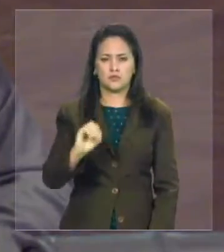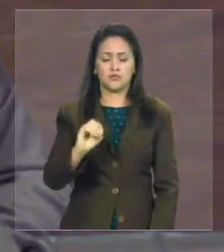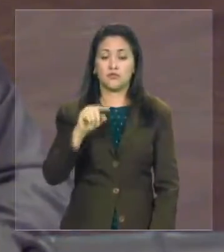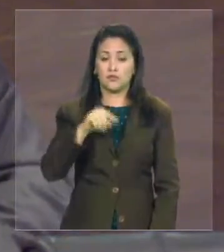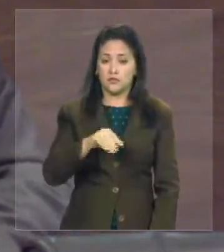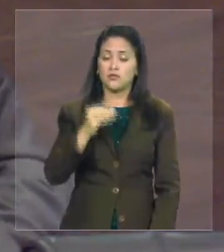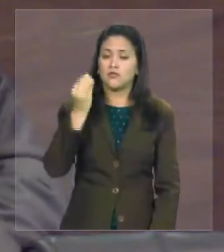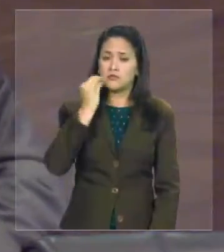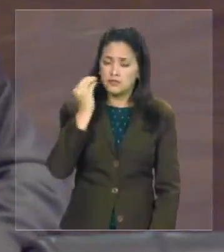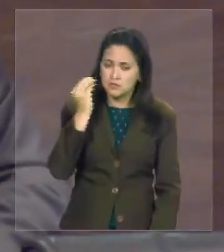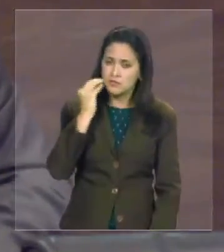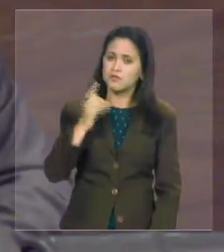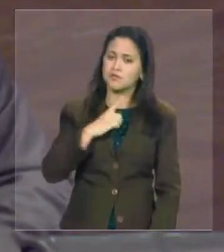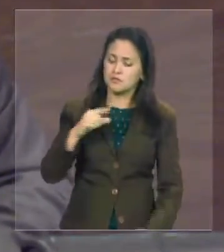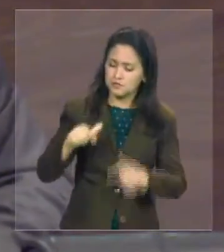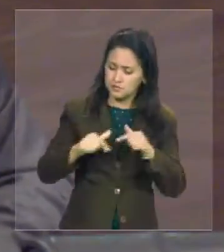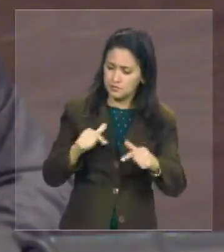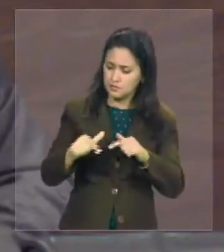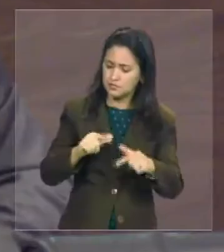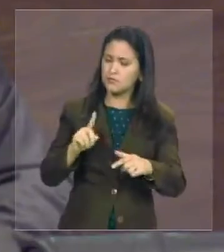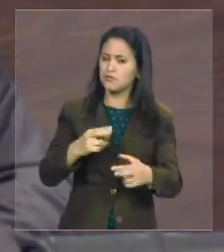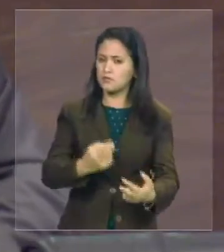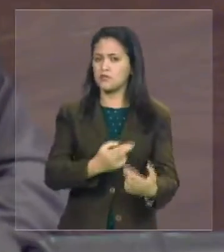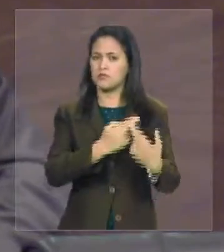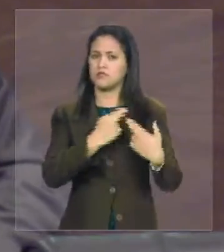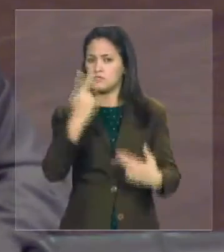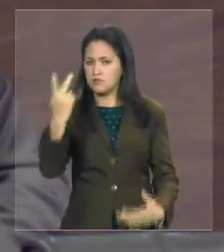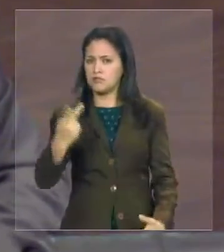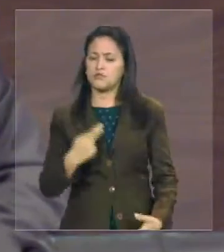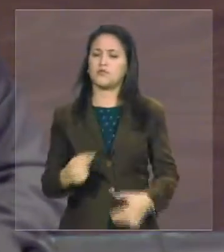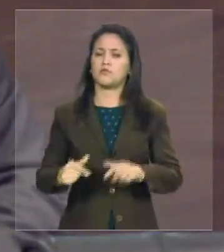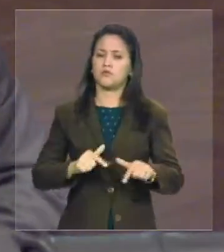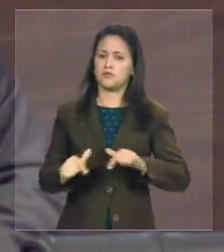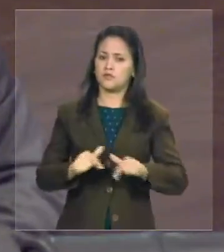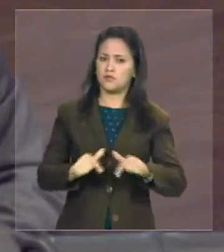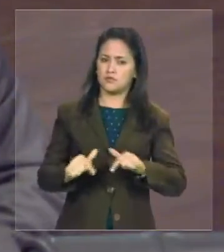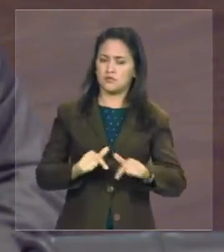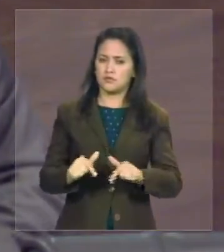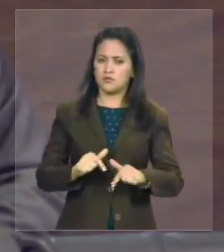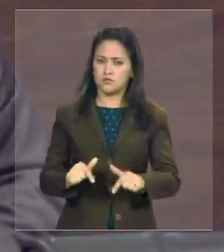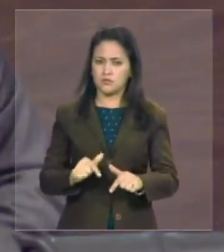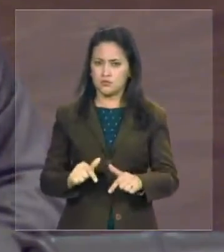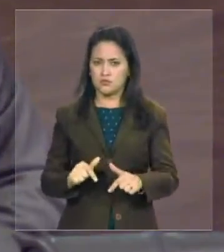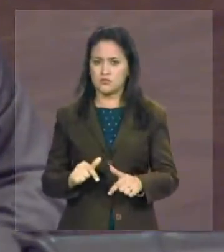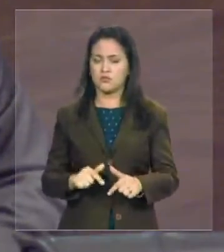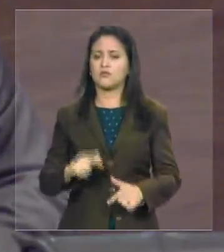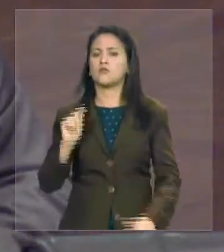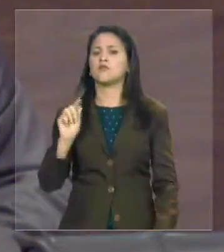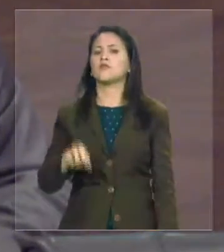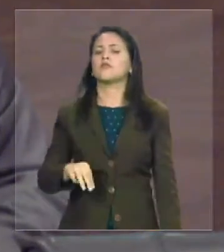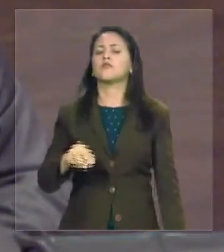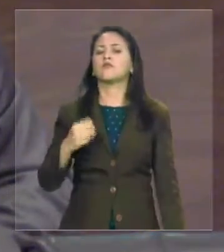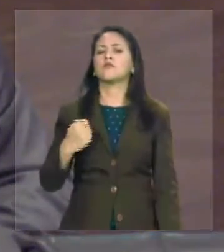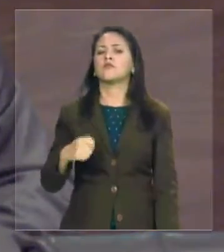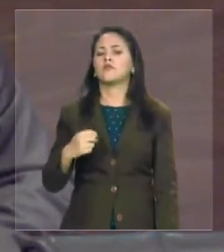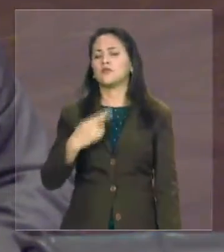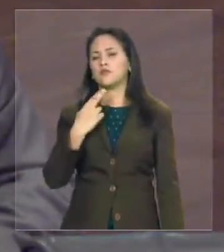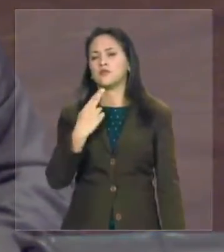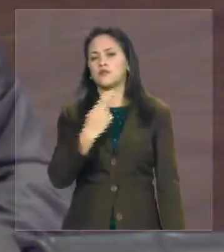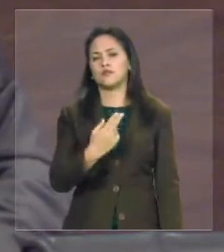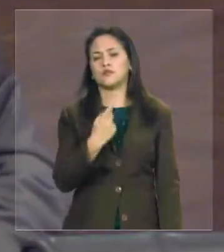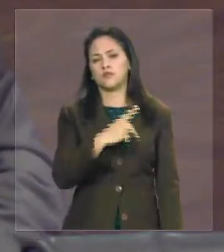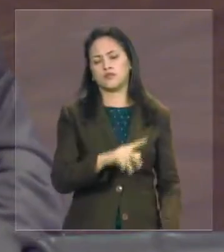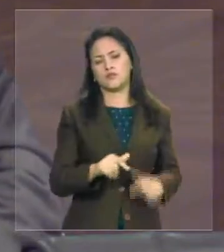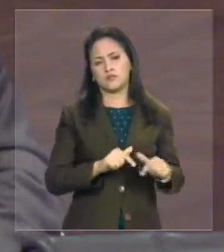experiente, é responsável e é o único que deve responder pelas suas